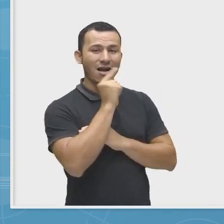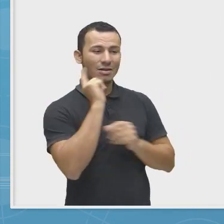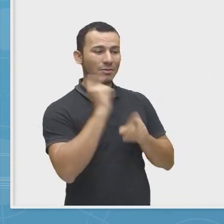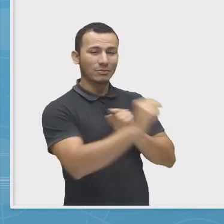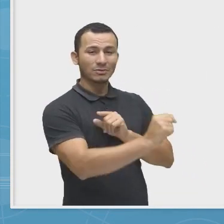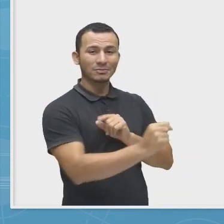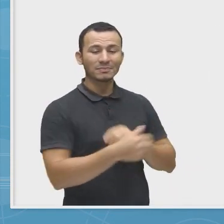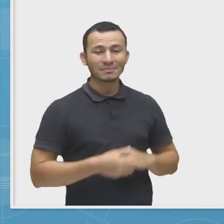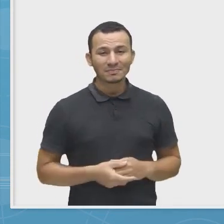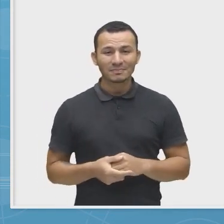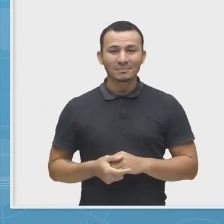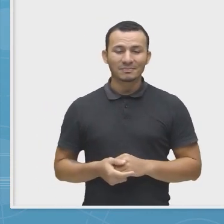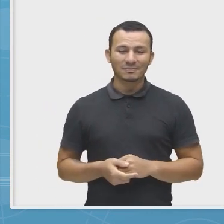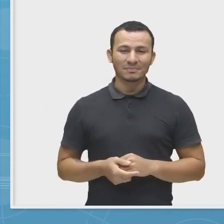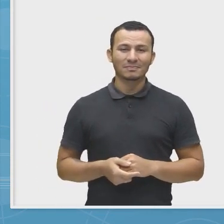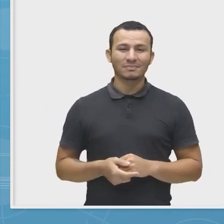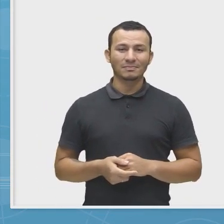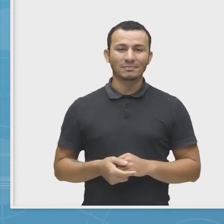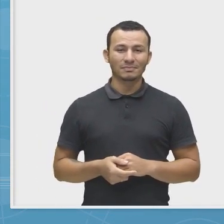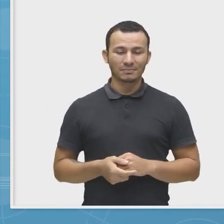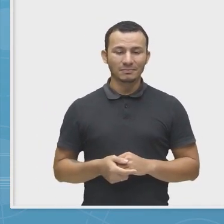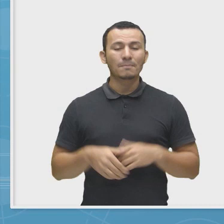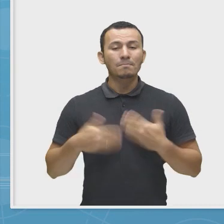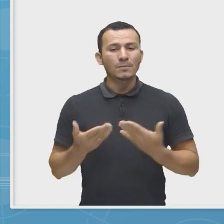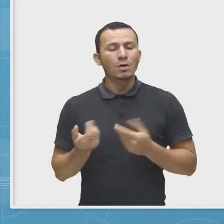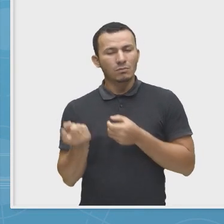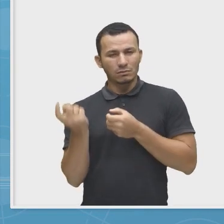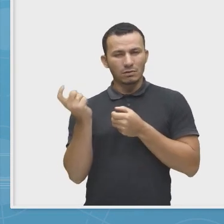Então vamos voltar aqui rapidinho para a gente só